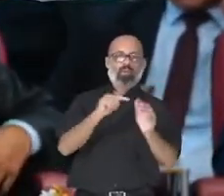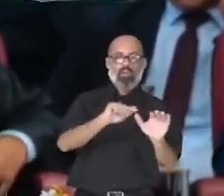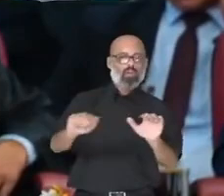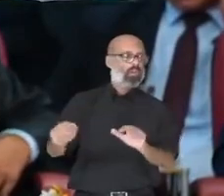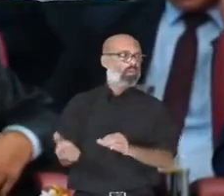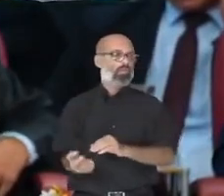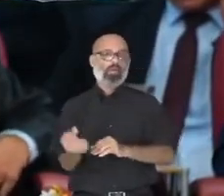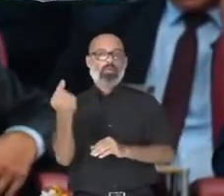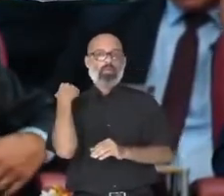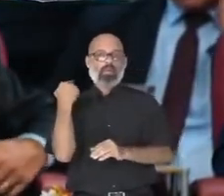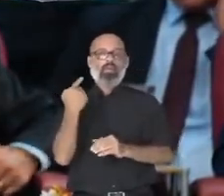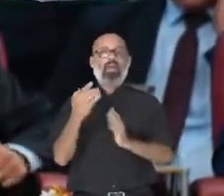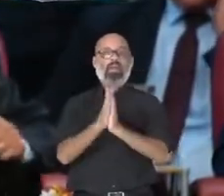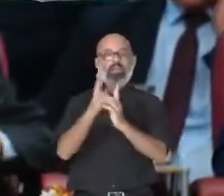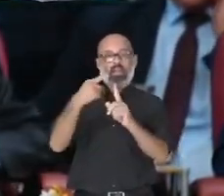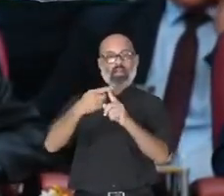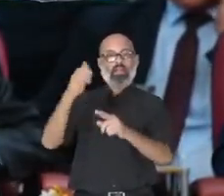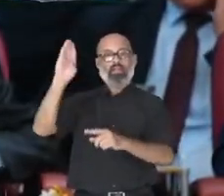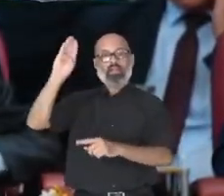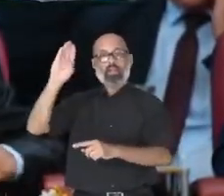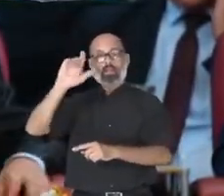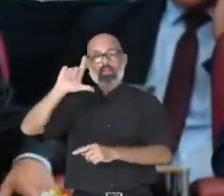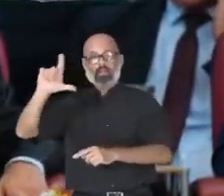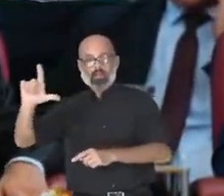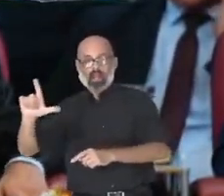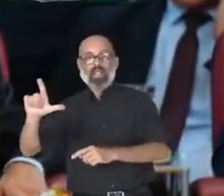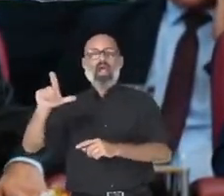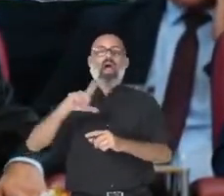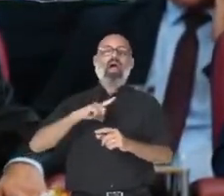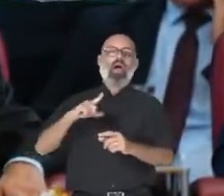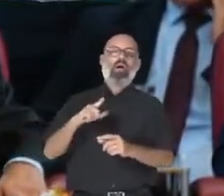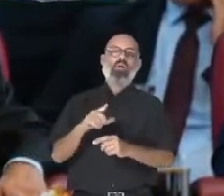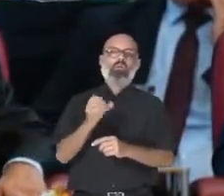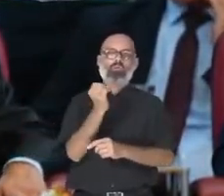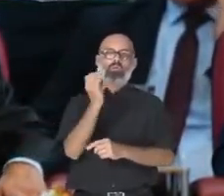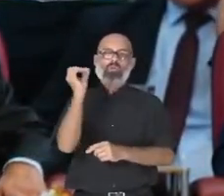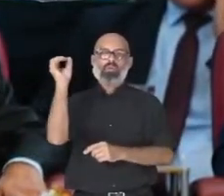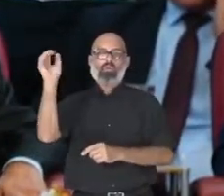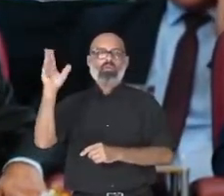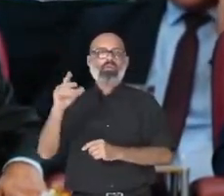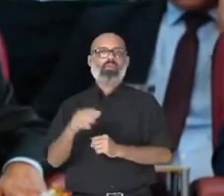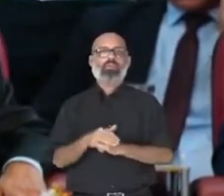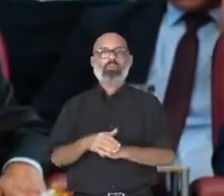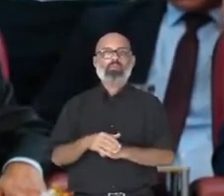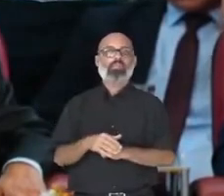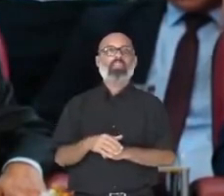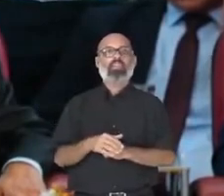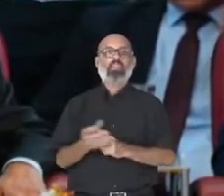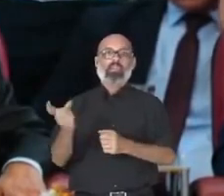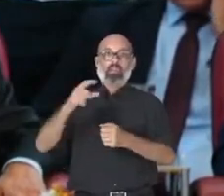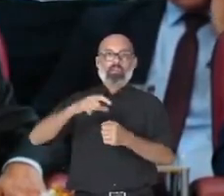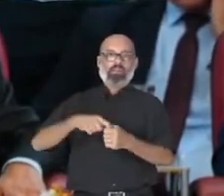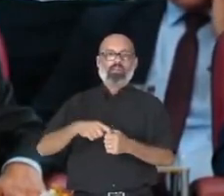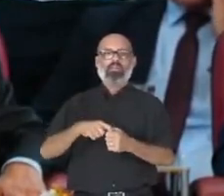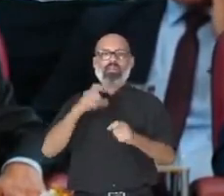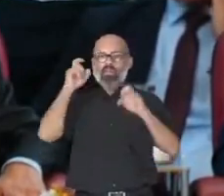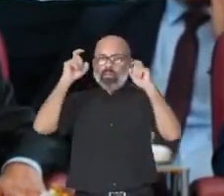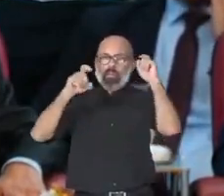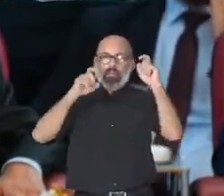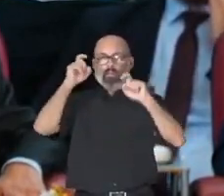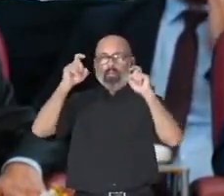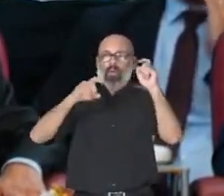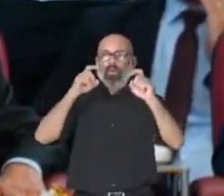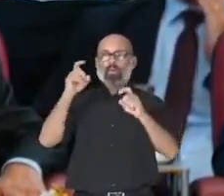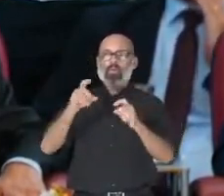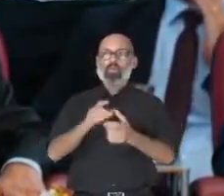passada na igreja de Blumenau, pastoreada pelo pastor Niltinho, que eu vim agora de uma viagem pelo Oriente Médio e voltei de lá preocupado. Estamos